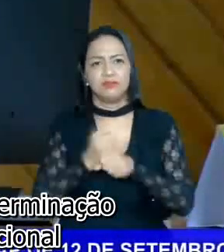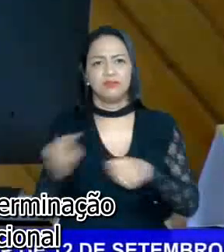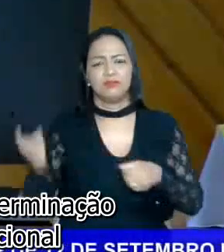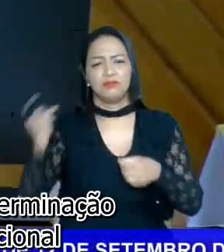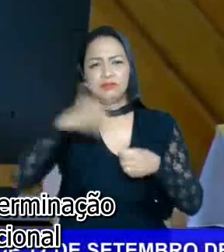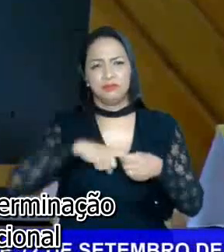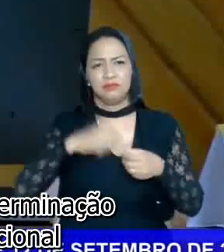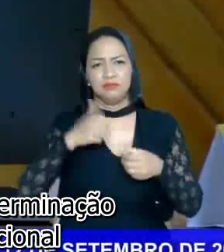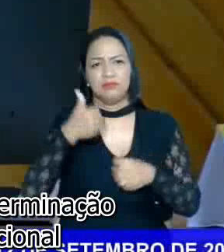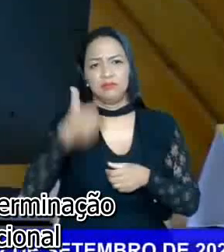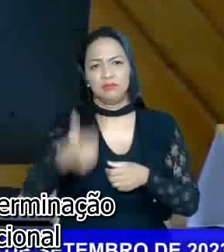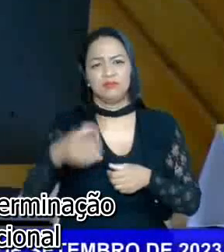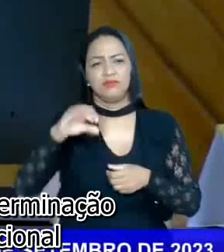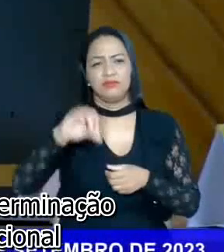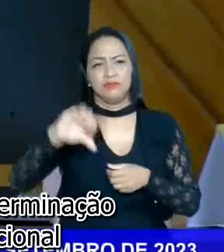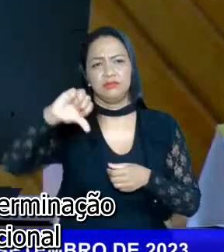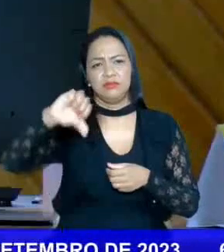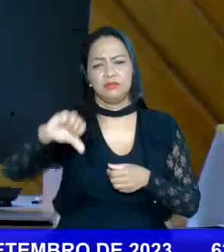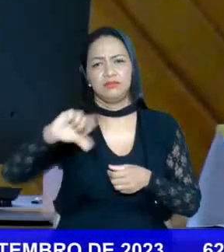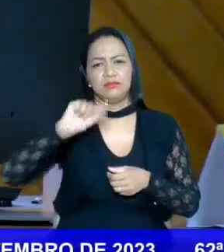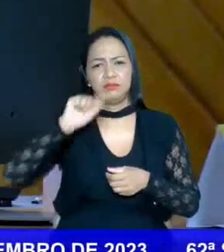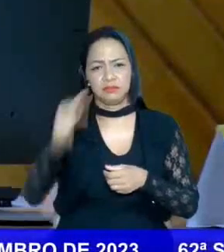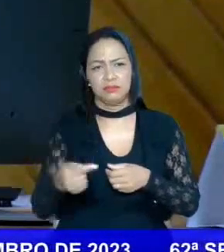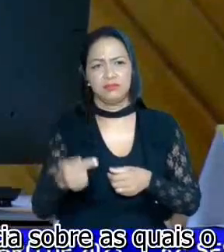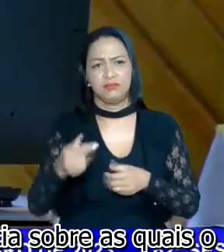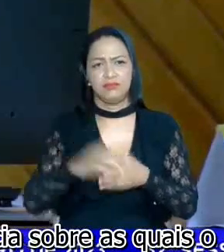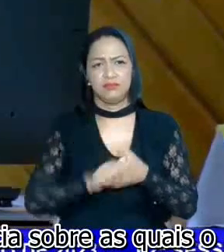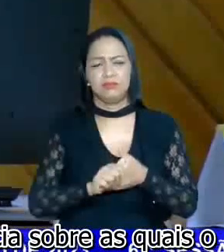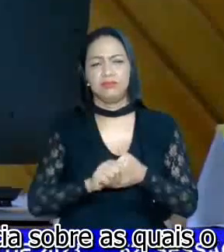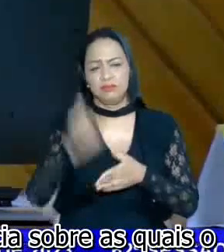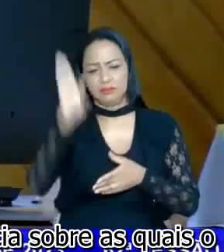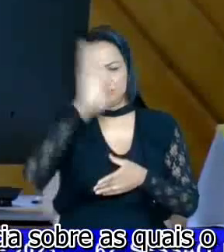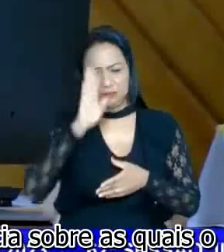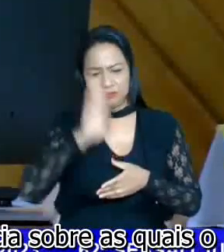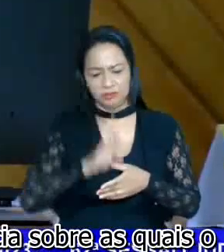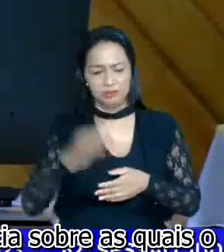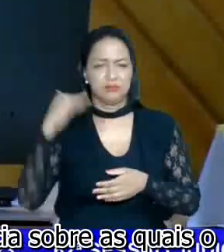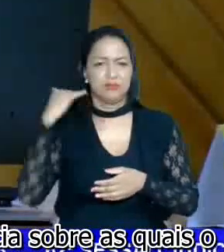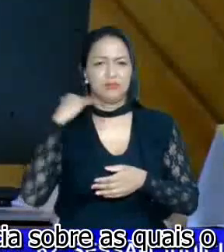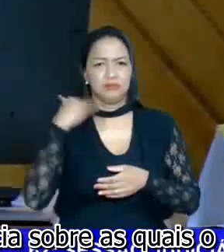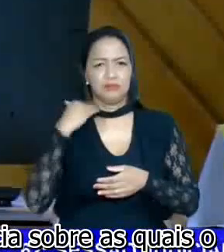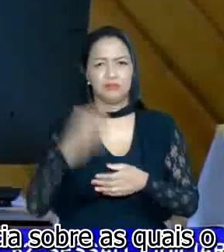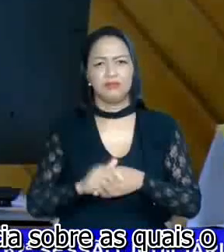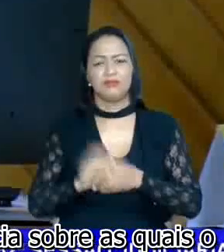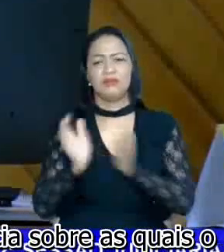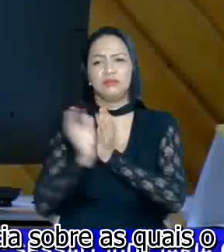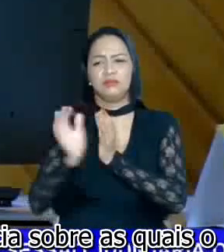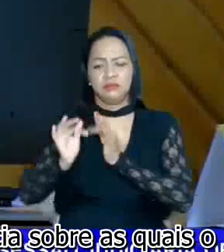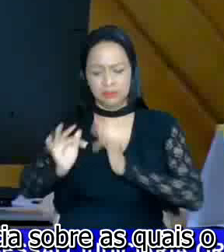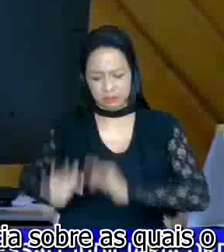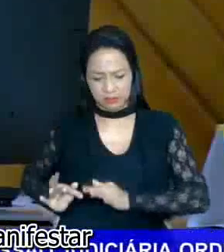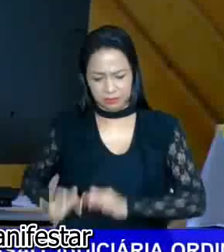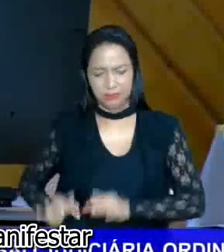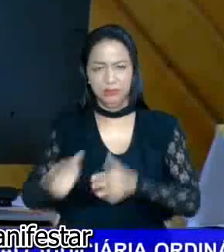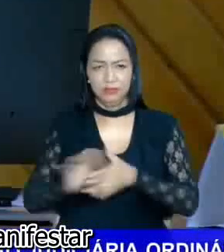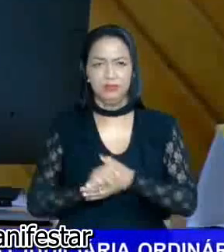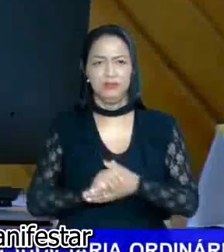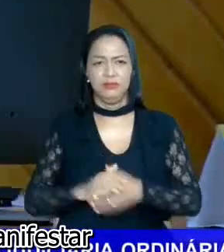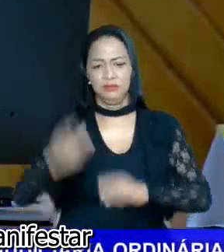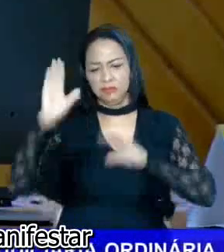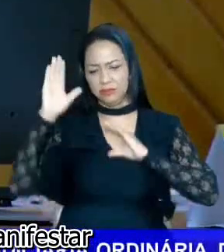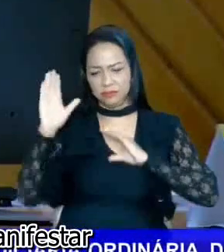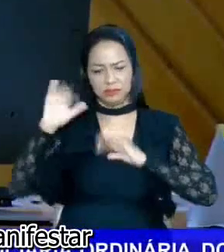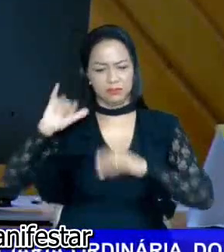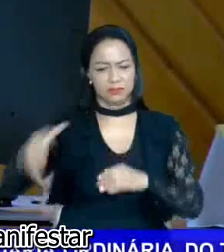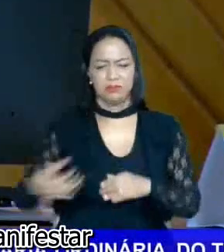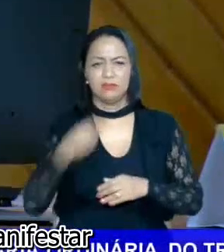determinação de restituição de R$ 109 mil ao Tesouro Nacional. Em razão da indicação no parecer ministerial de inconsistências sobre as quais o candidato não havia